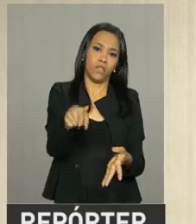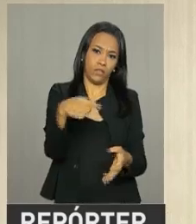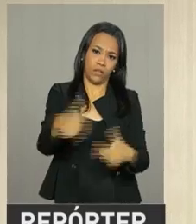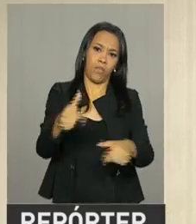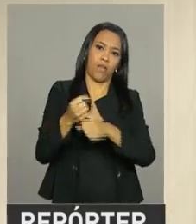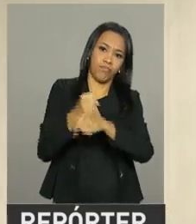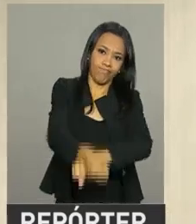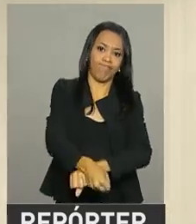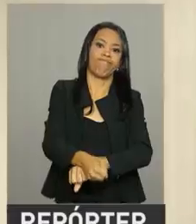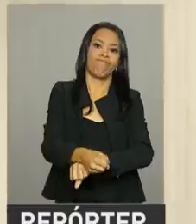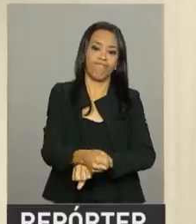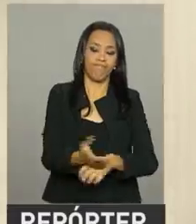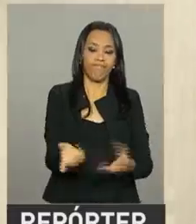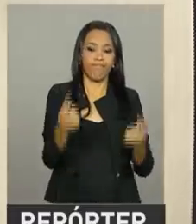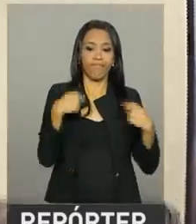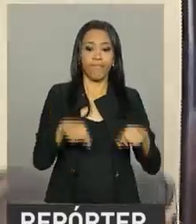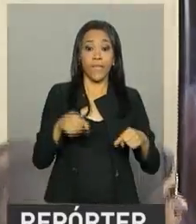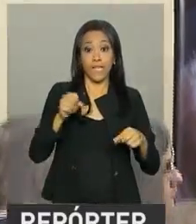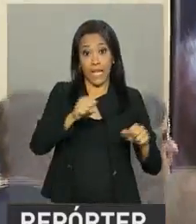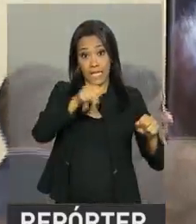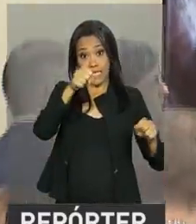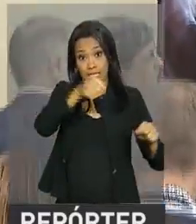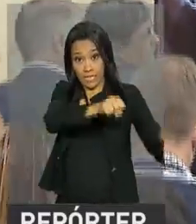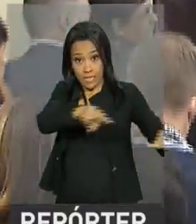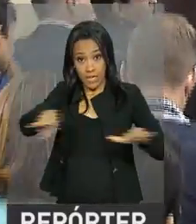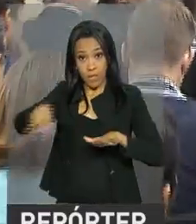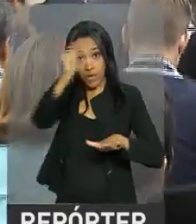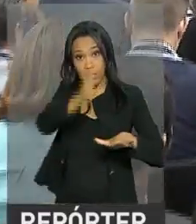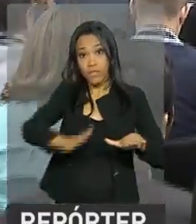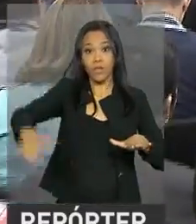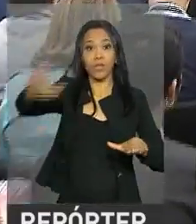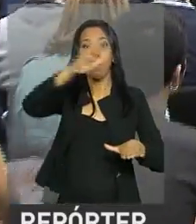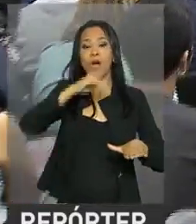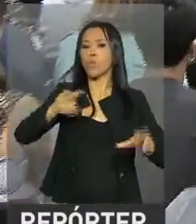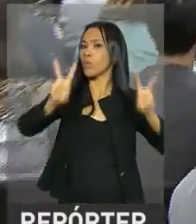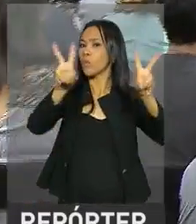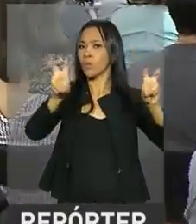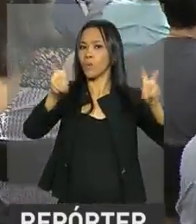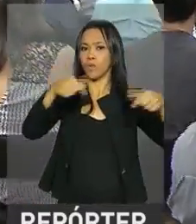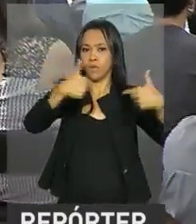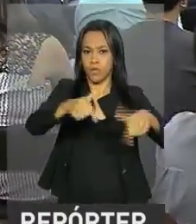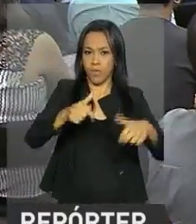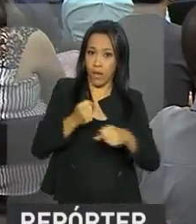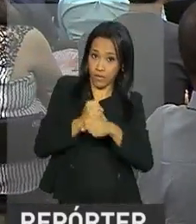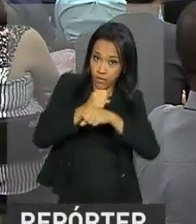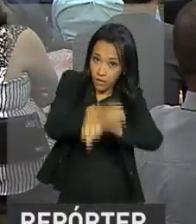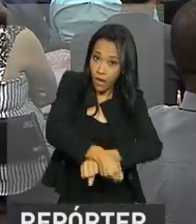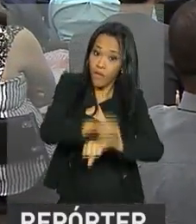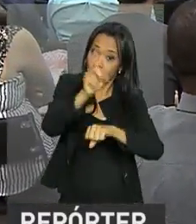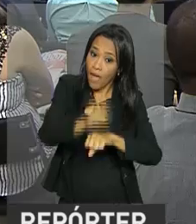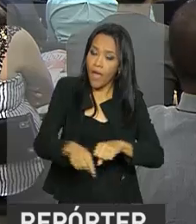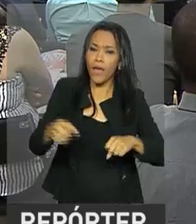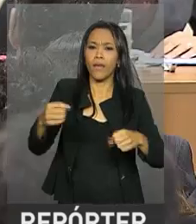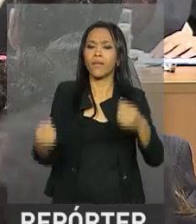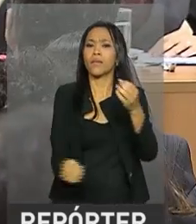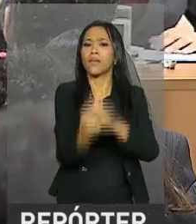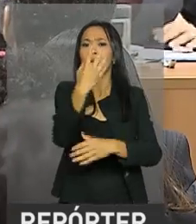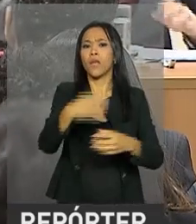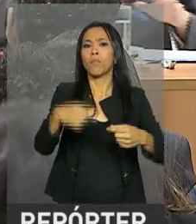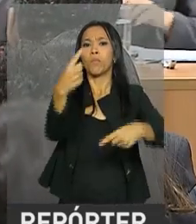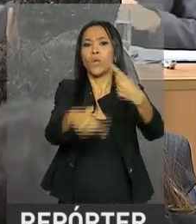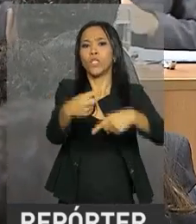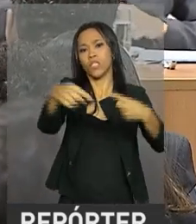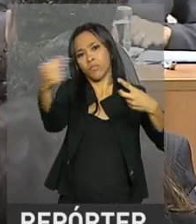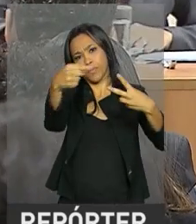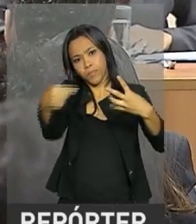situação naana de combate ao trabalho escravo são discutidas novas políticas de combate a esse tipo de crime a